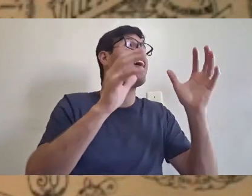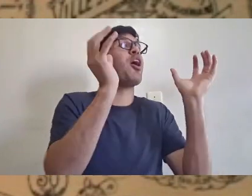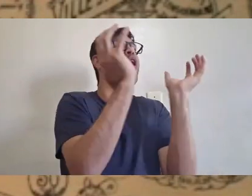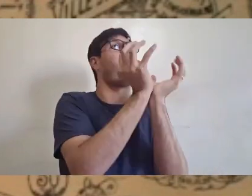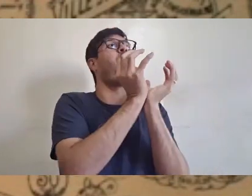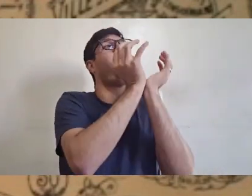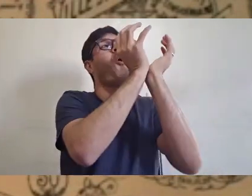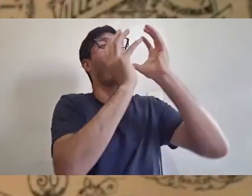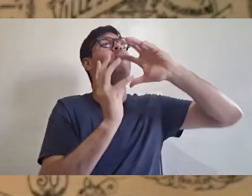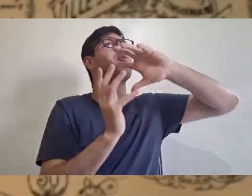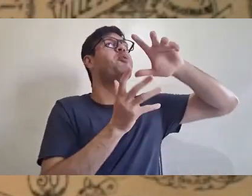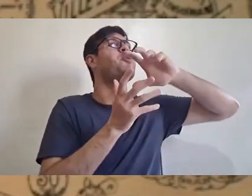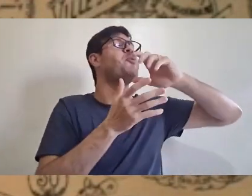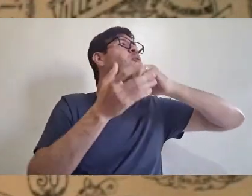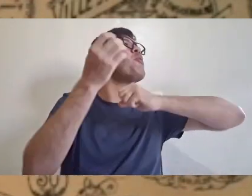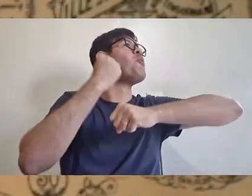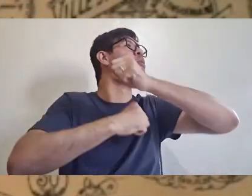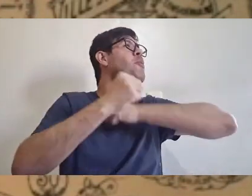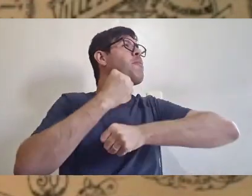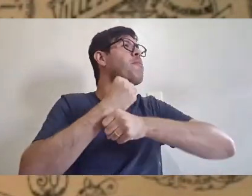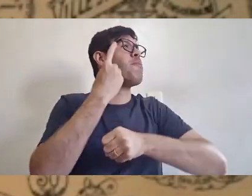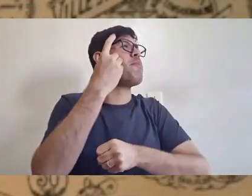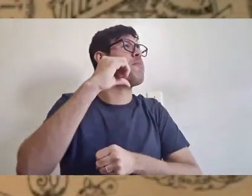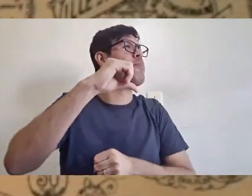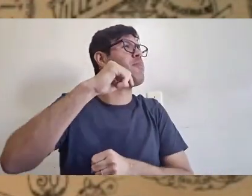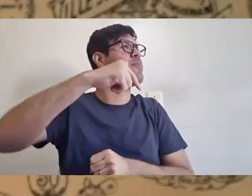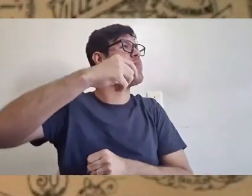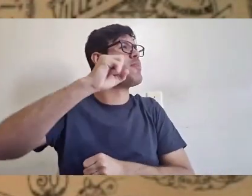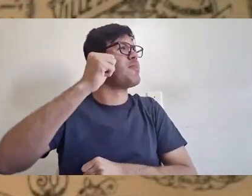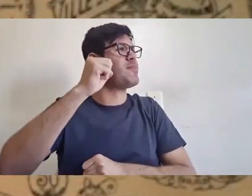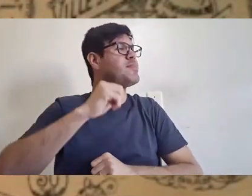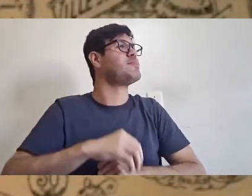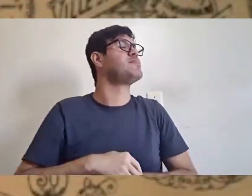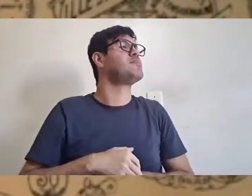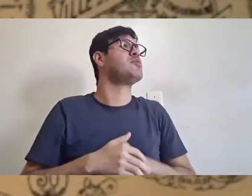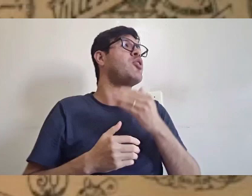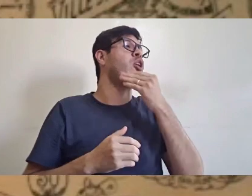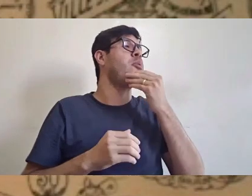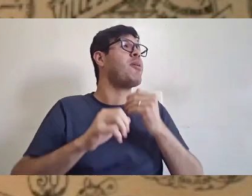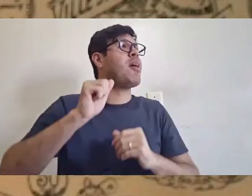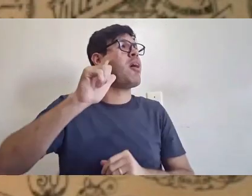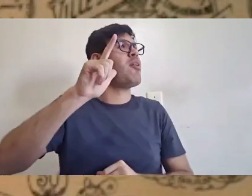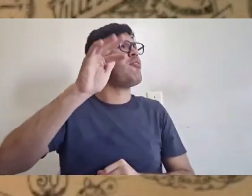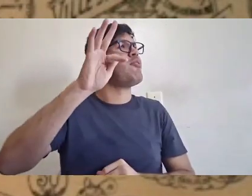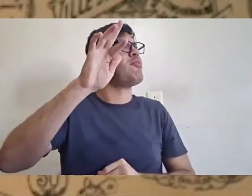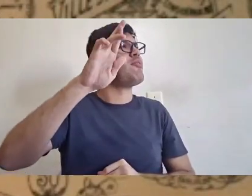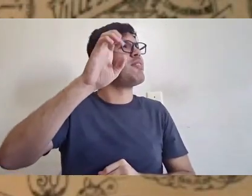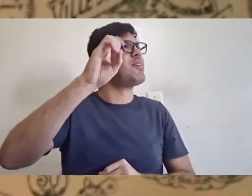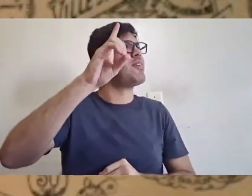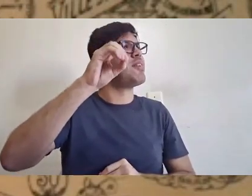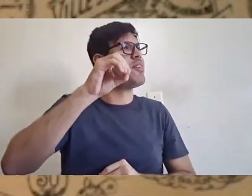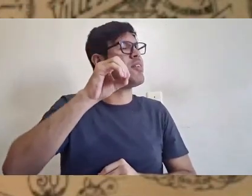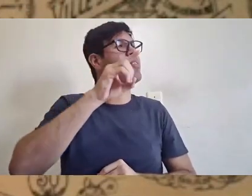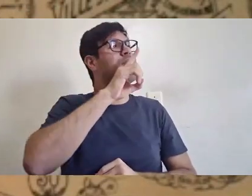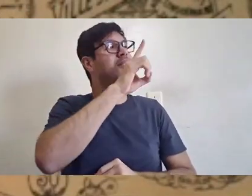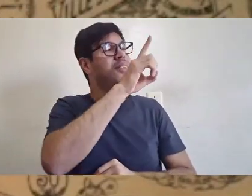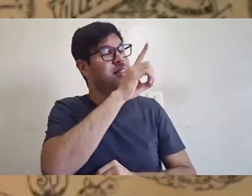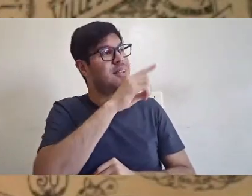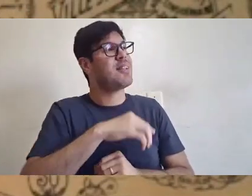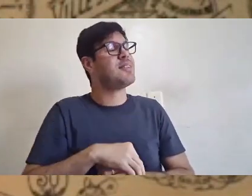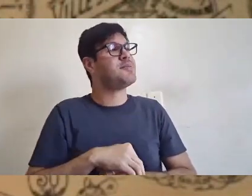da Argentina em 1978. Aí o Alfredo Orlando, que era